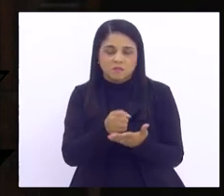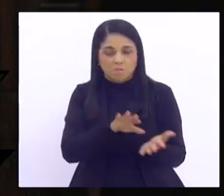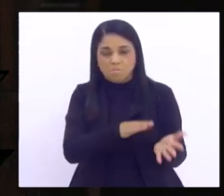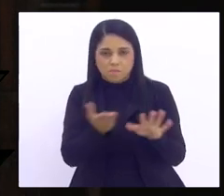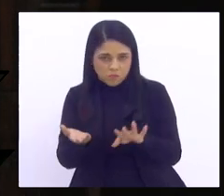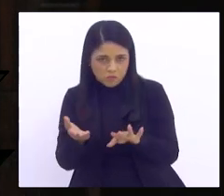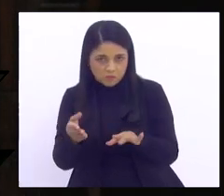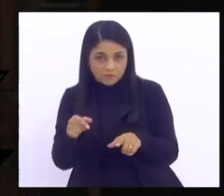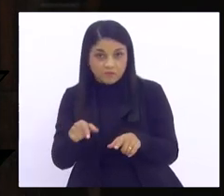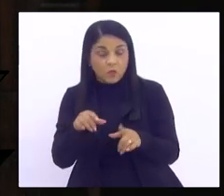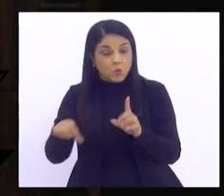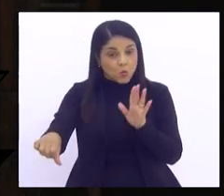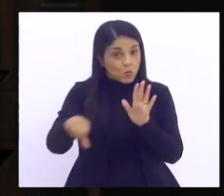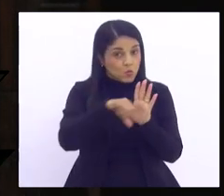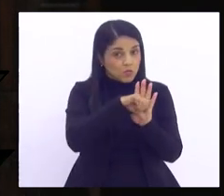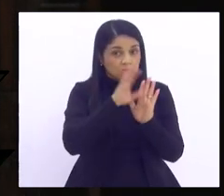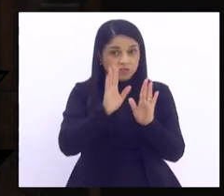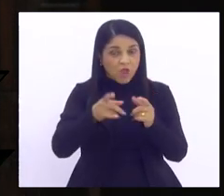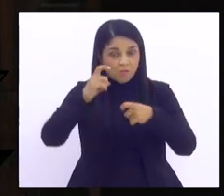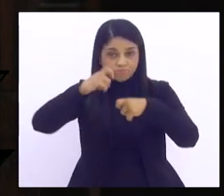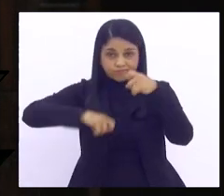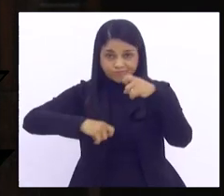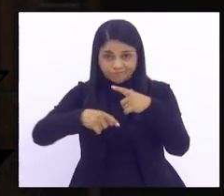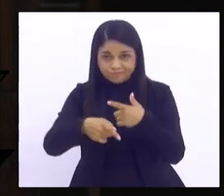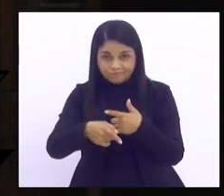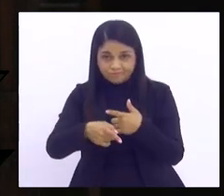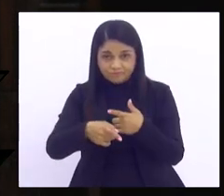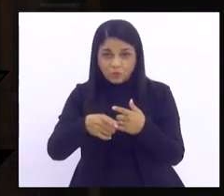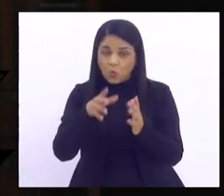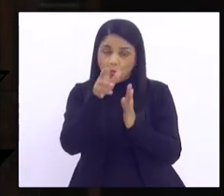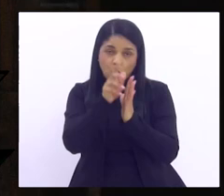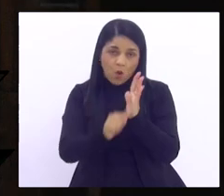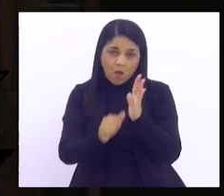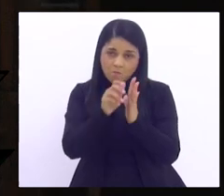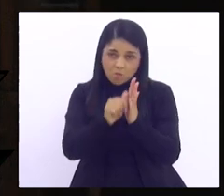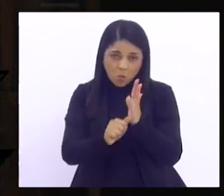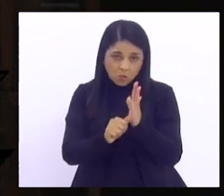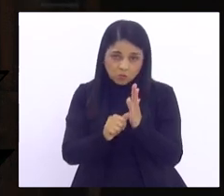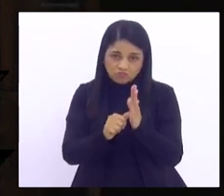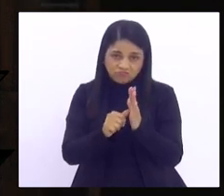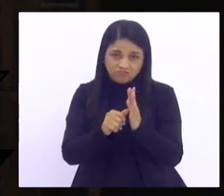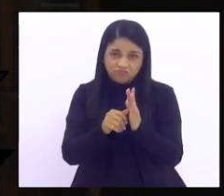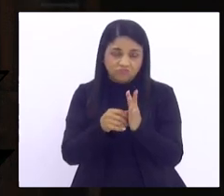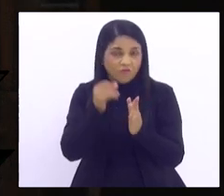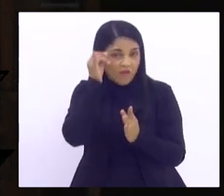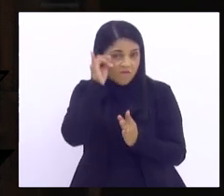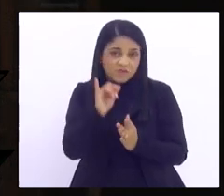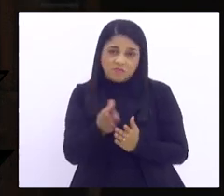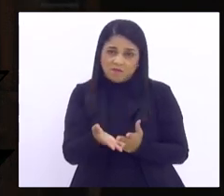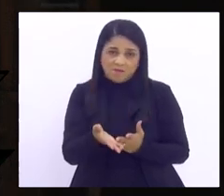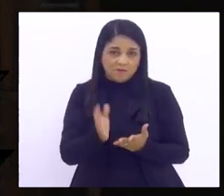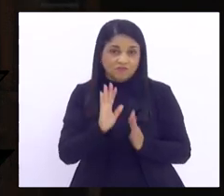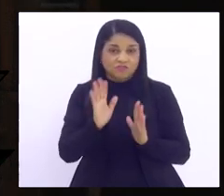E o crime já foi feito, o estupro. O aborto não vai remediar o estupro. Já foi feito.